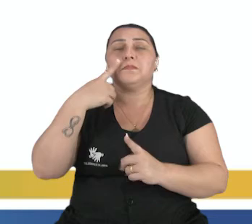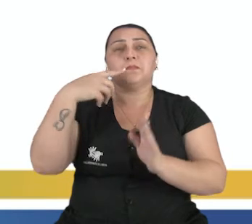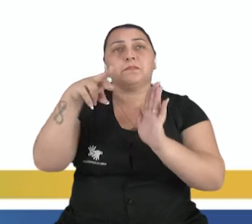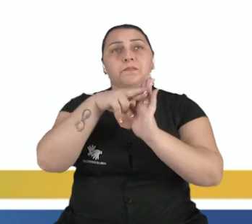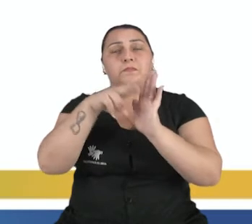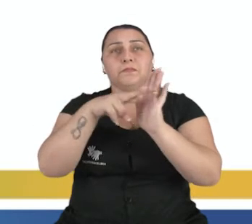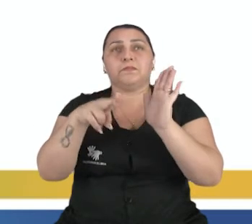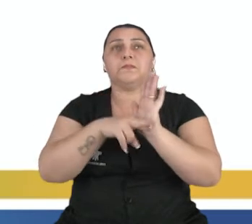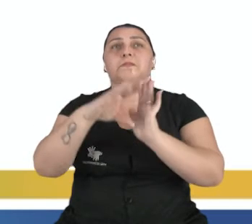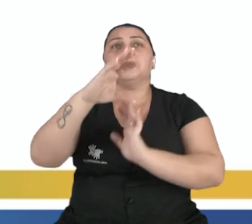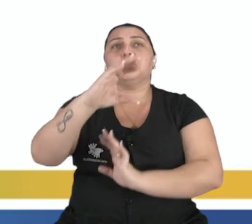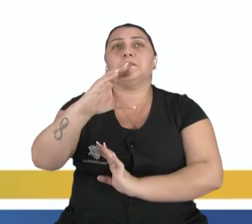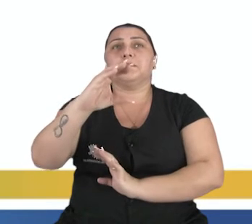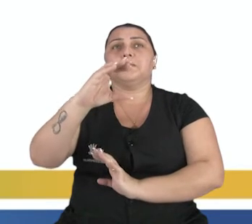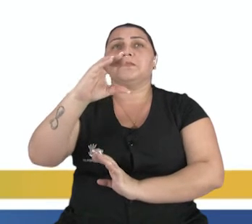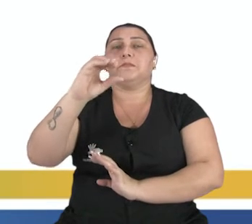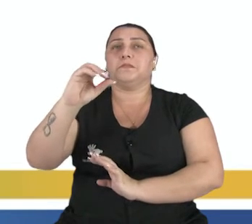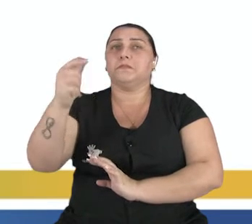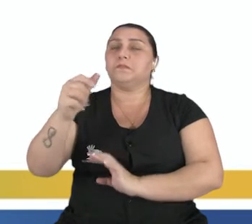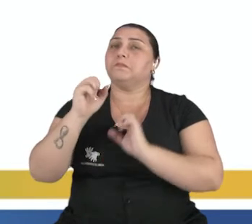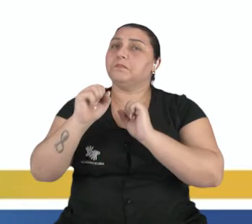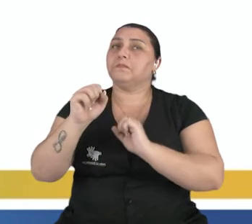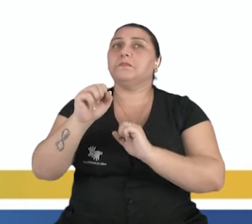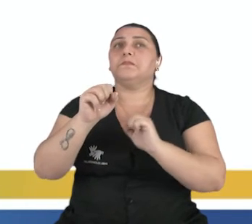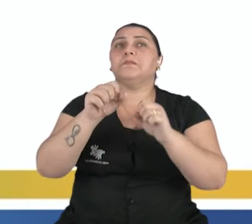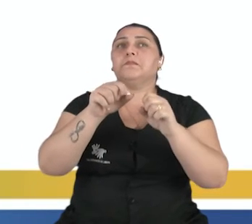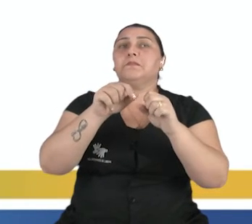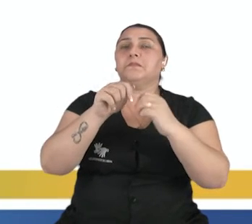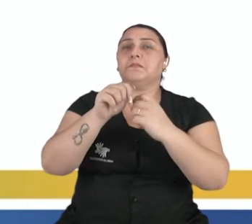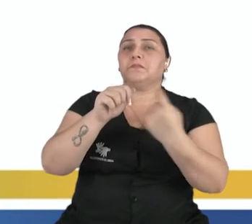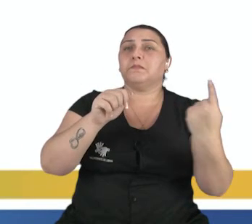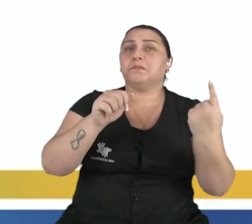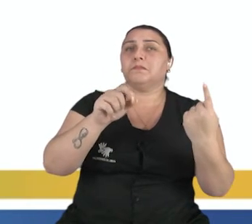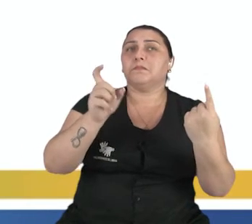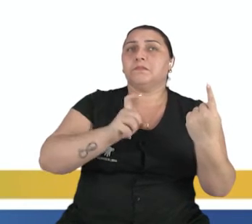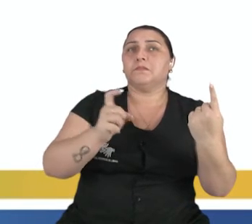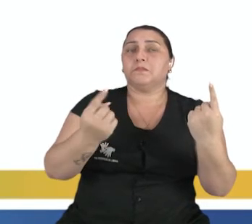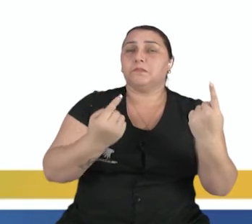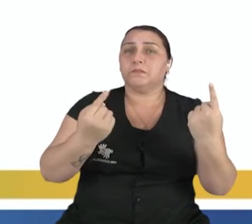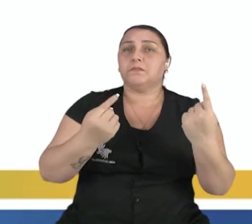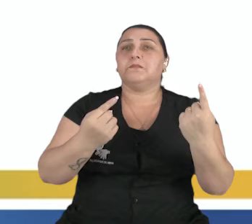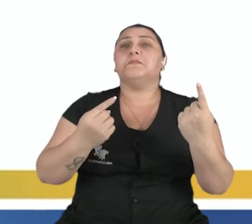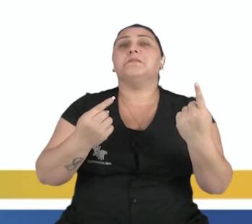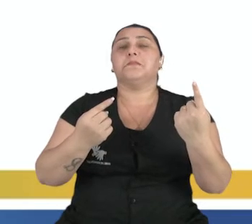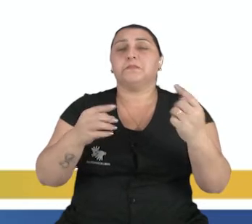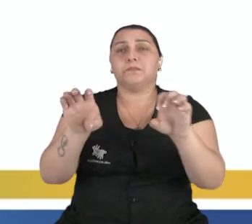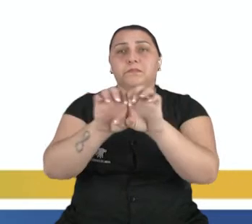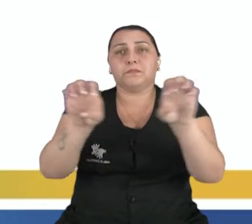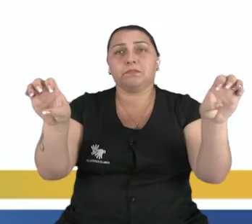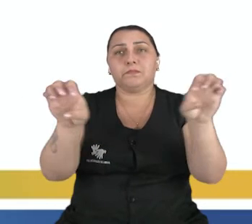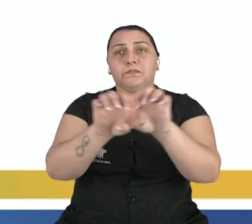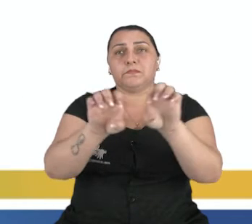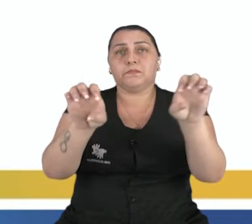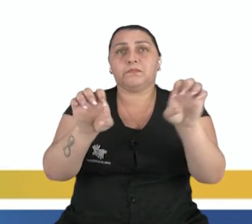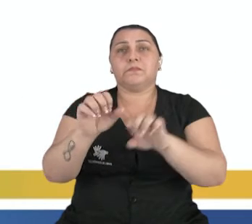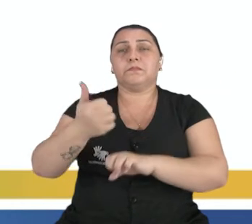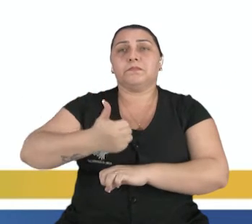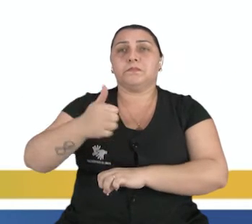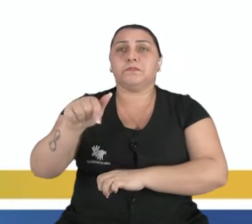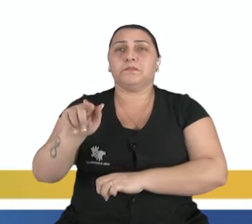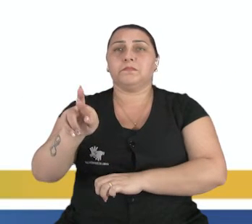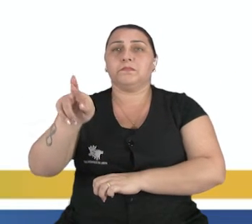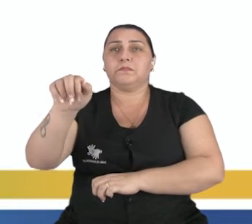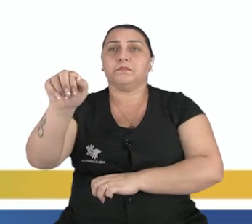Aqui também do CO2, né, como já foi, você pode isolar o X e você pode fazer uma equação do primeiro grau. Assim também como